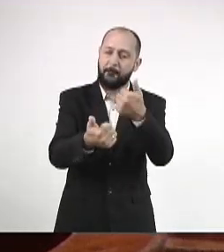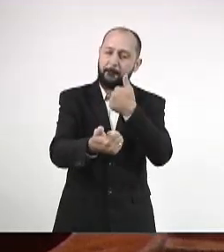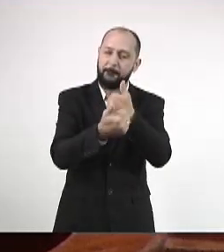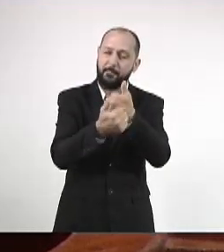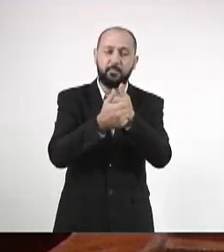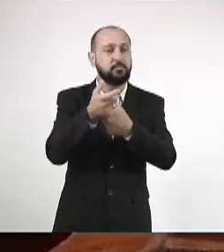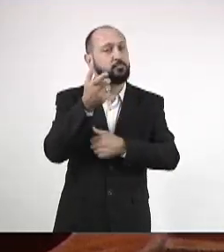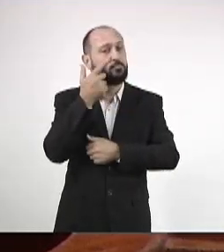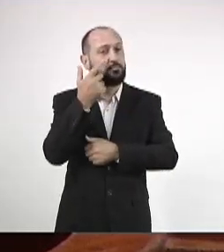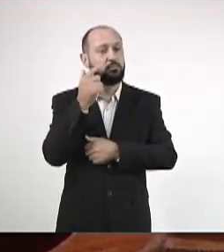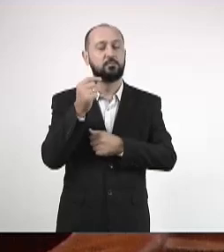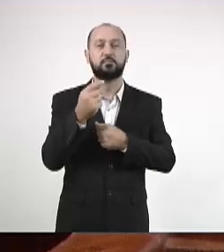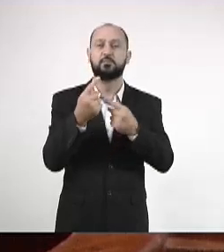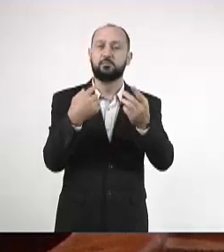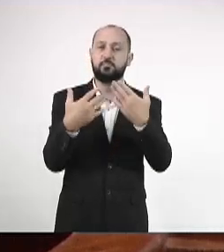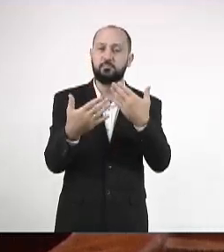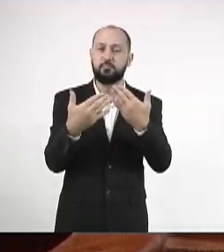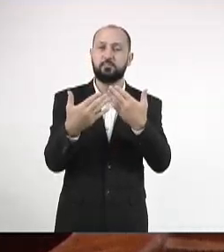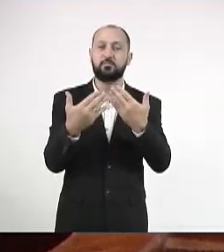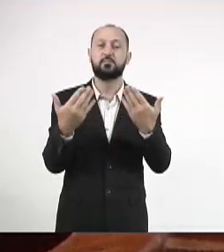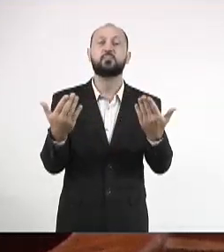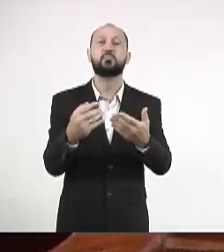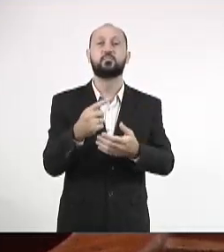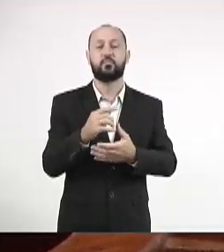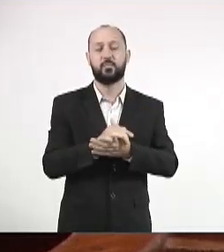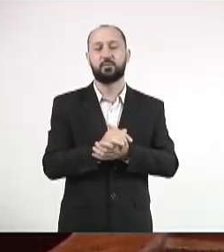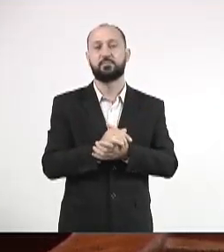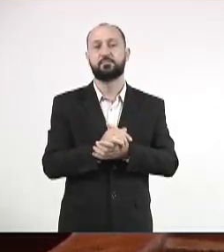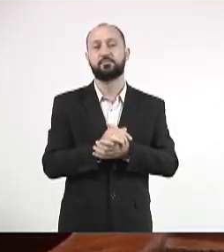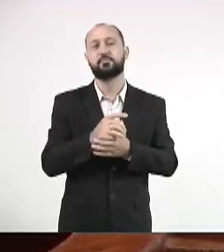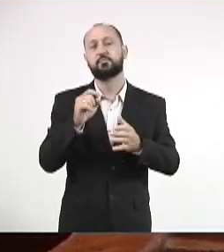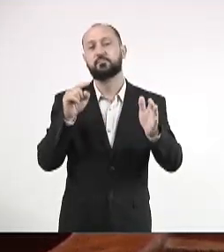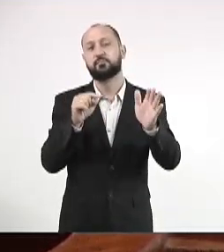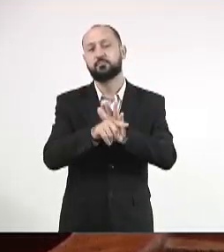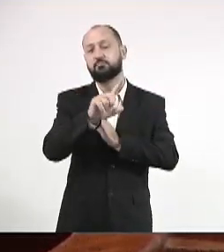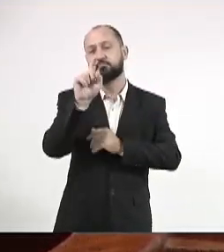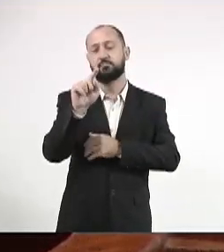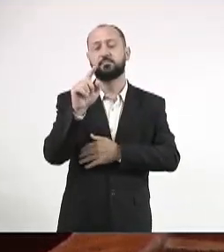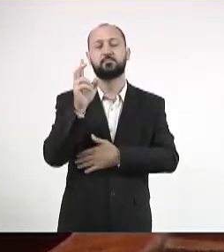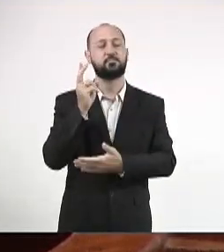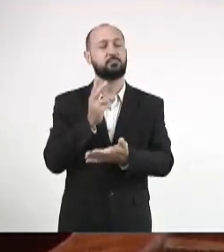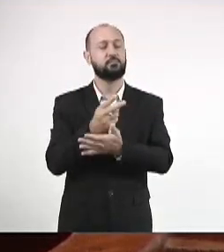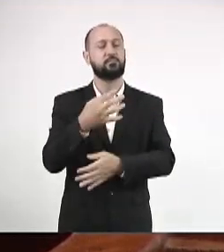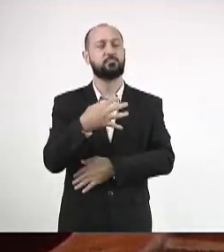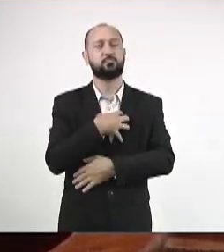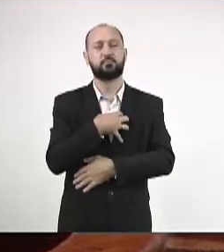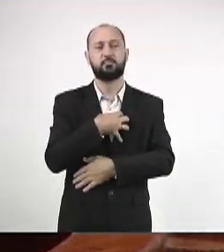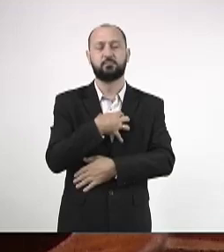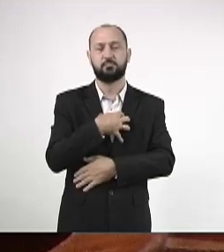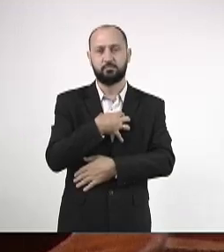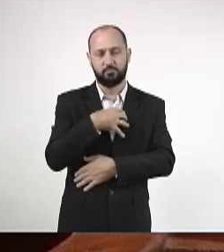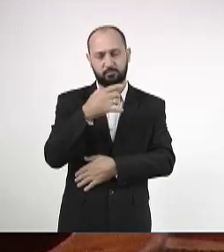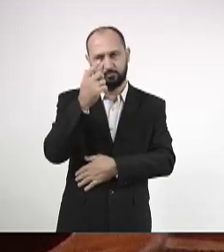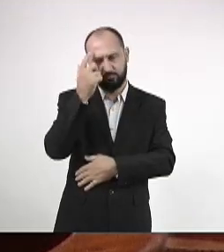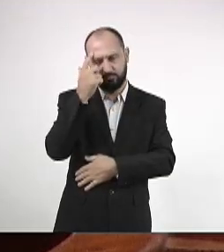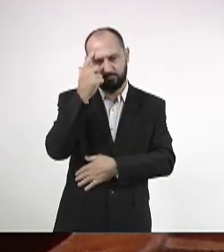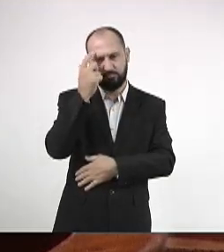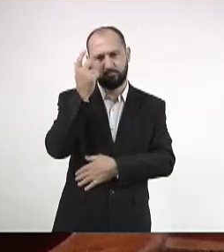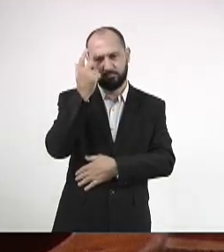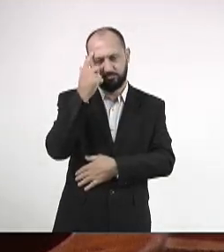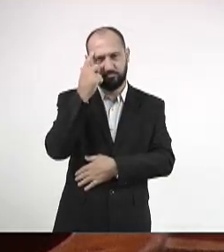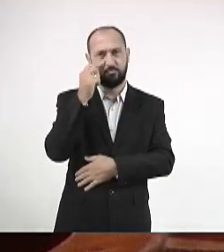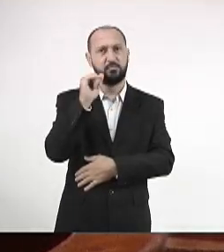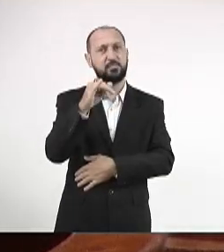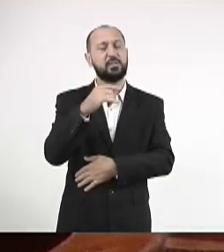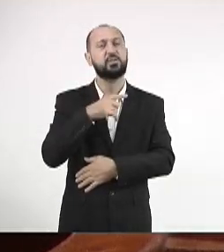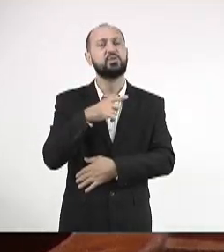perto, observando os debates, os discursos, e uma pergunta sempre me passou pela cabeça. Se